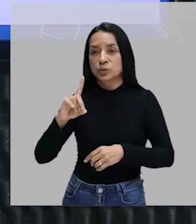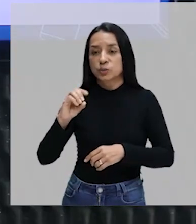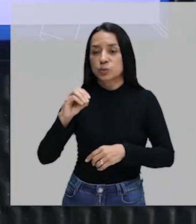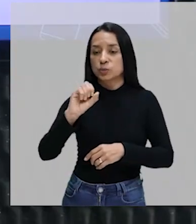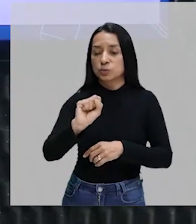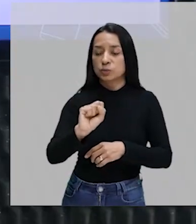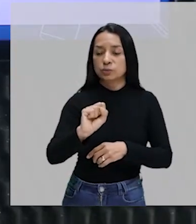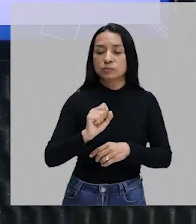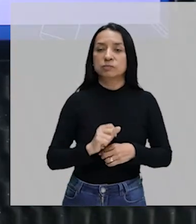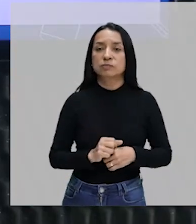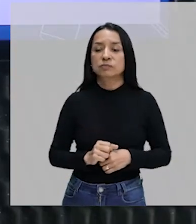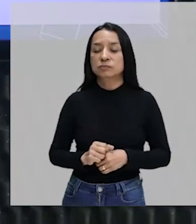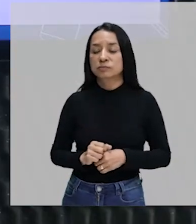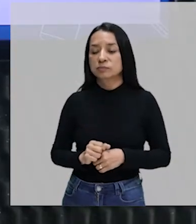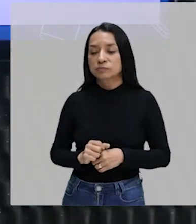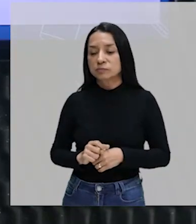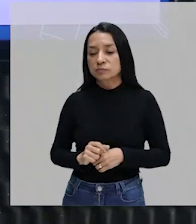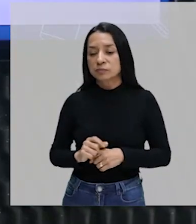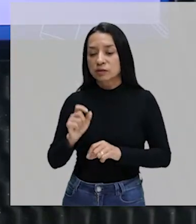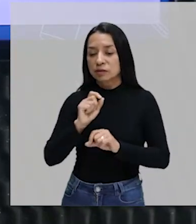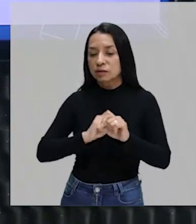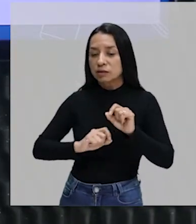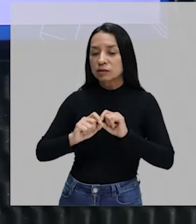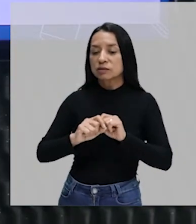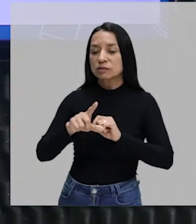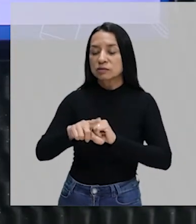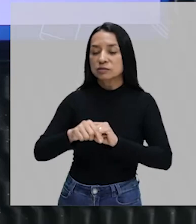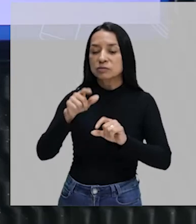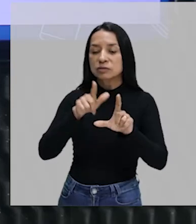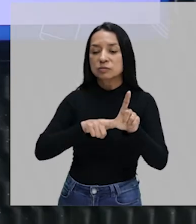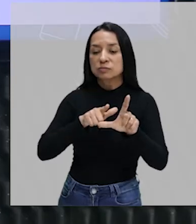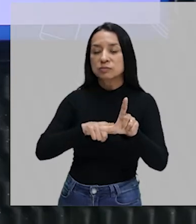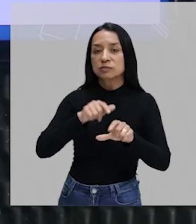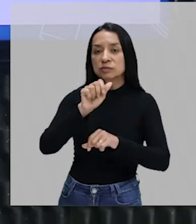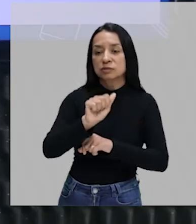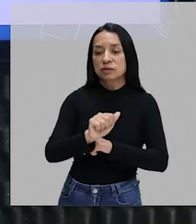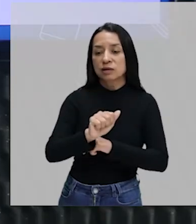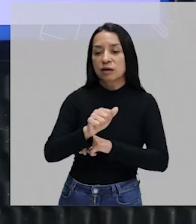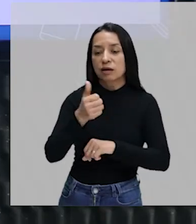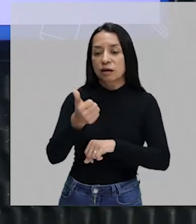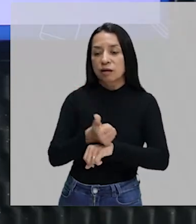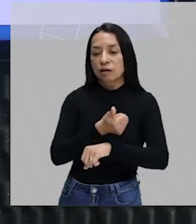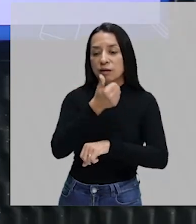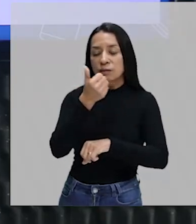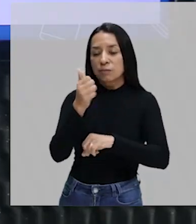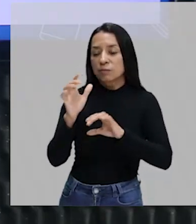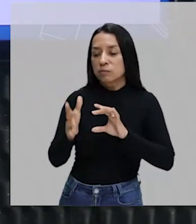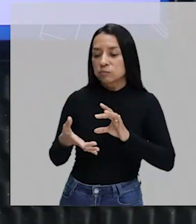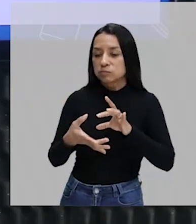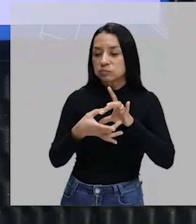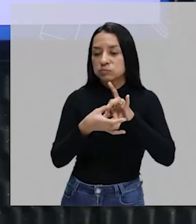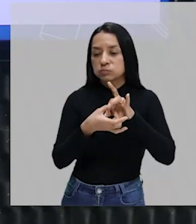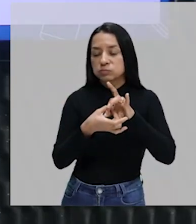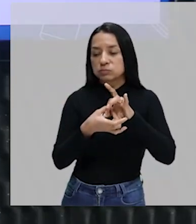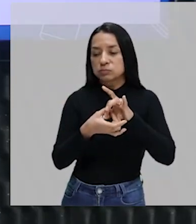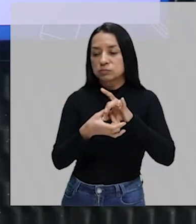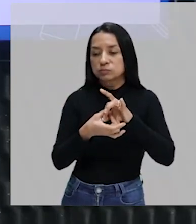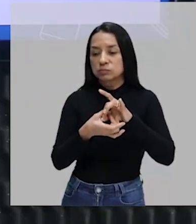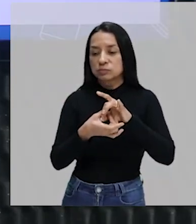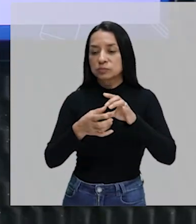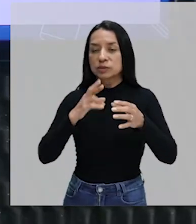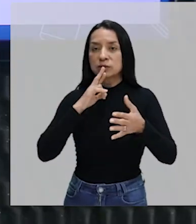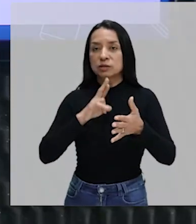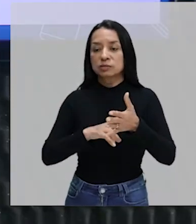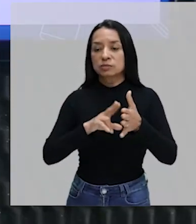ok? Então, nós vamos aqui ficar com a letra A. A letra A é a nossa maior aliada, né, para uma